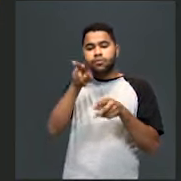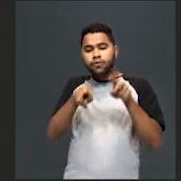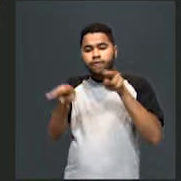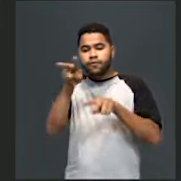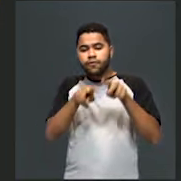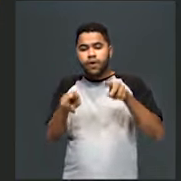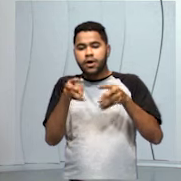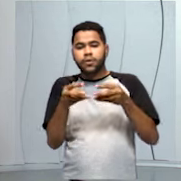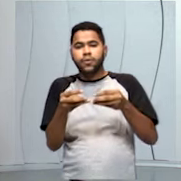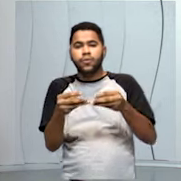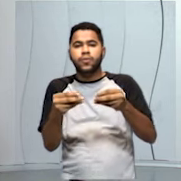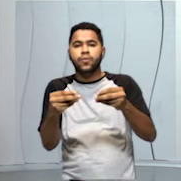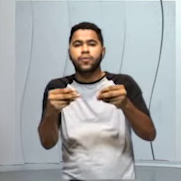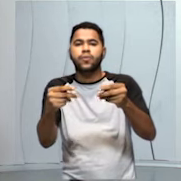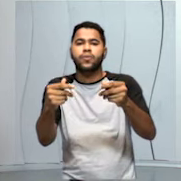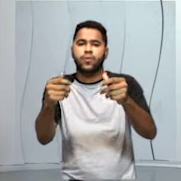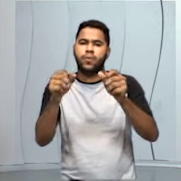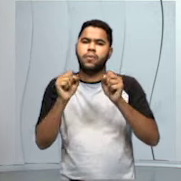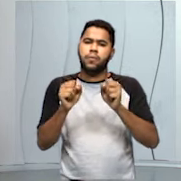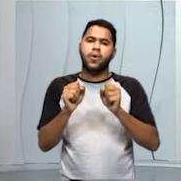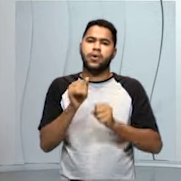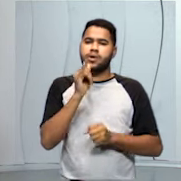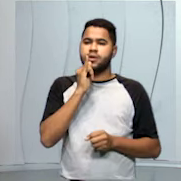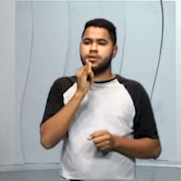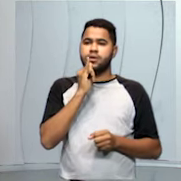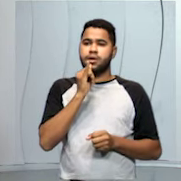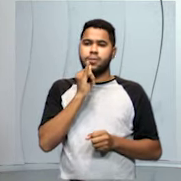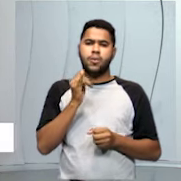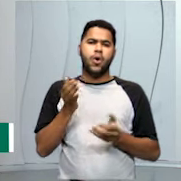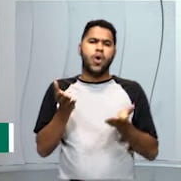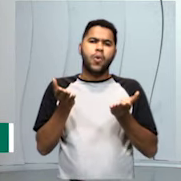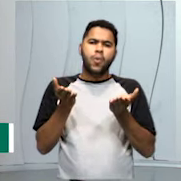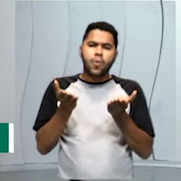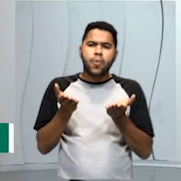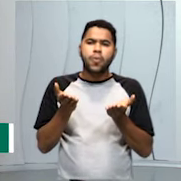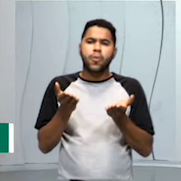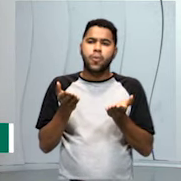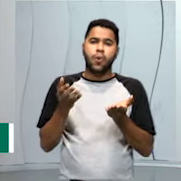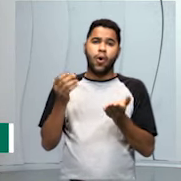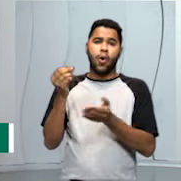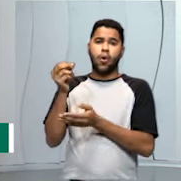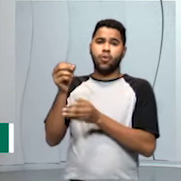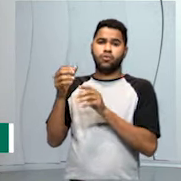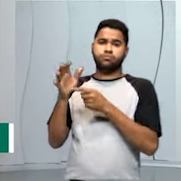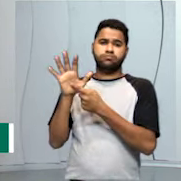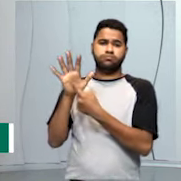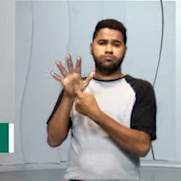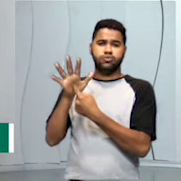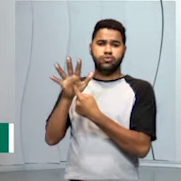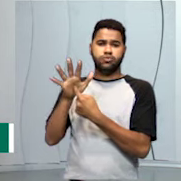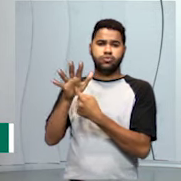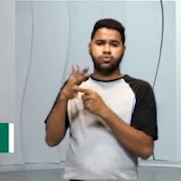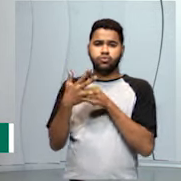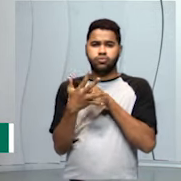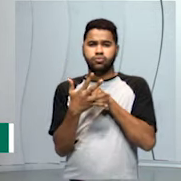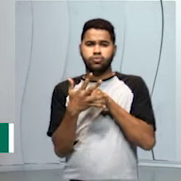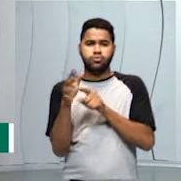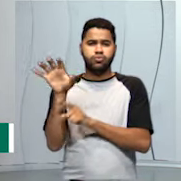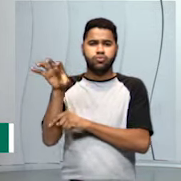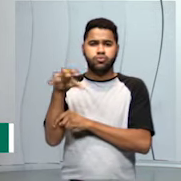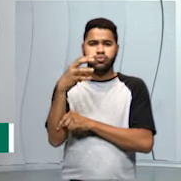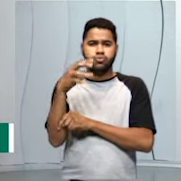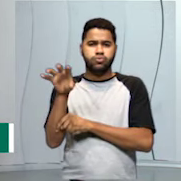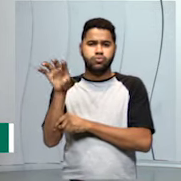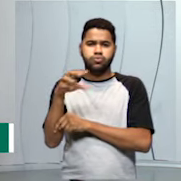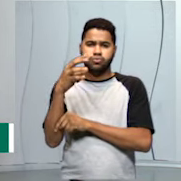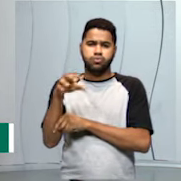naquela mistura. Você pode ali no caso soprar ou usar um ventilador mesmo, uma ventilação mecânica para